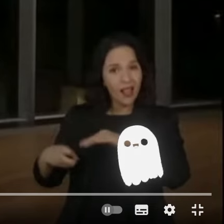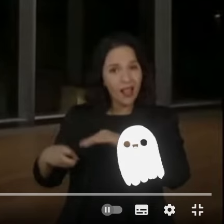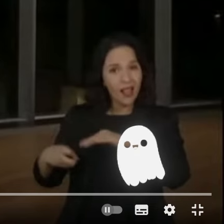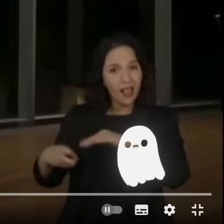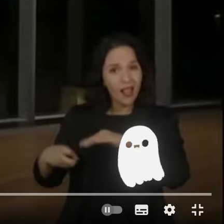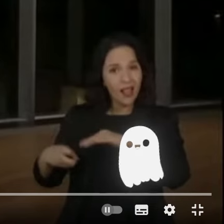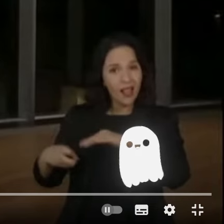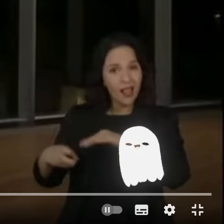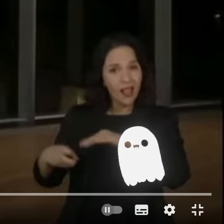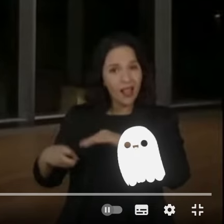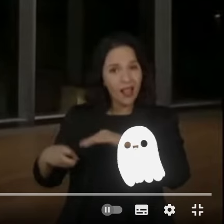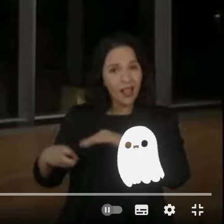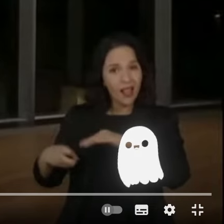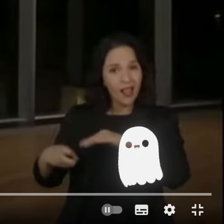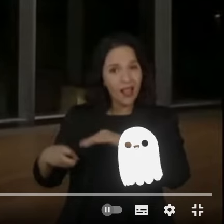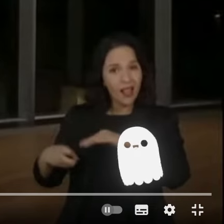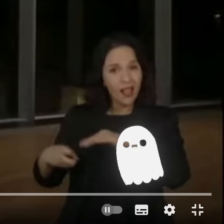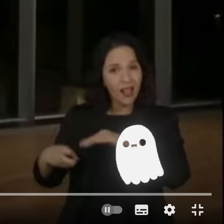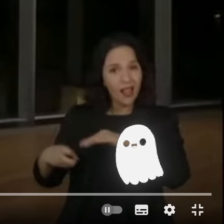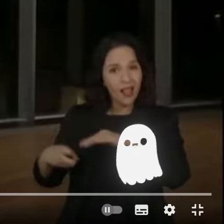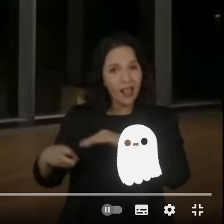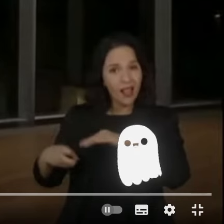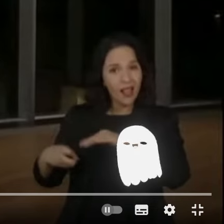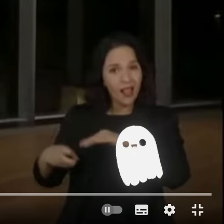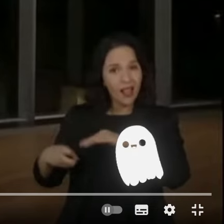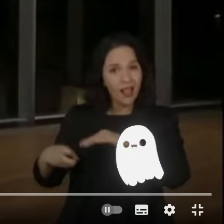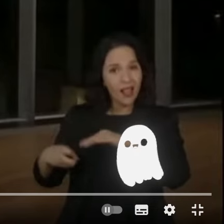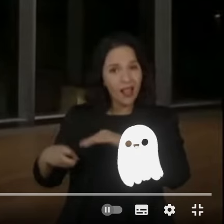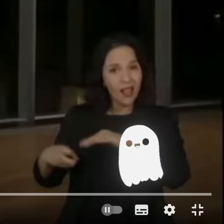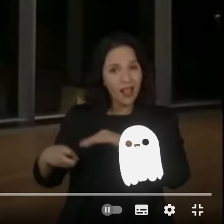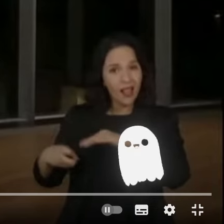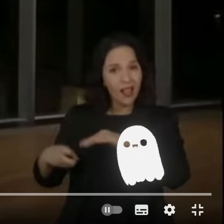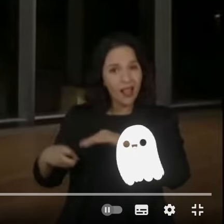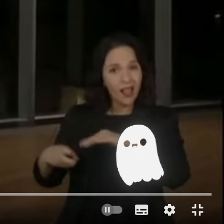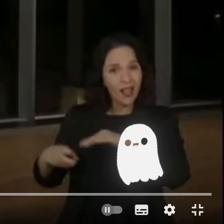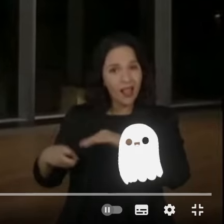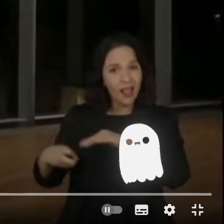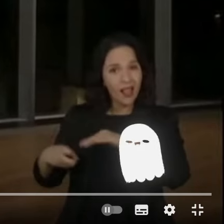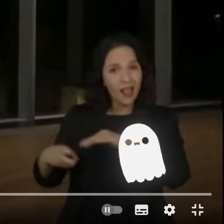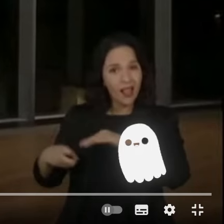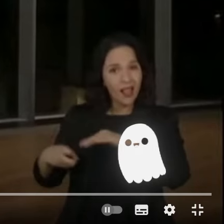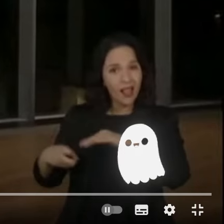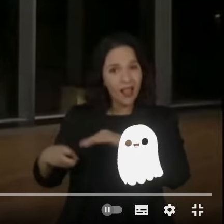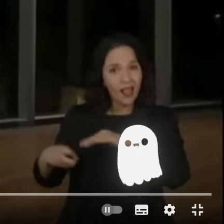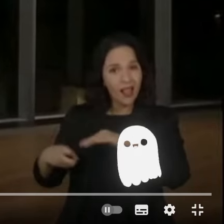poderoso, velho, pra mim também. Gás! Puta.